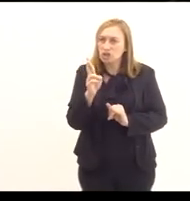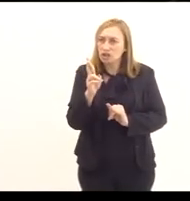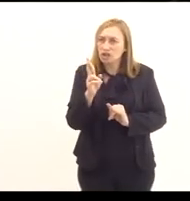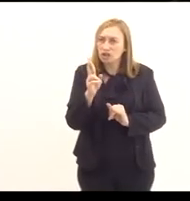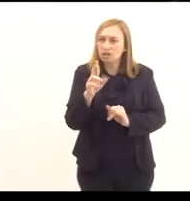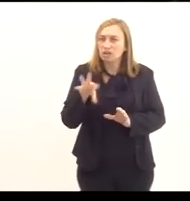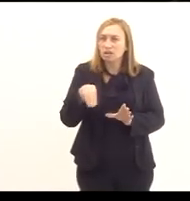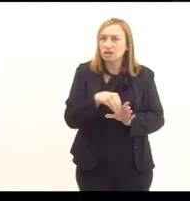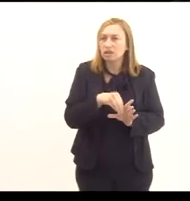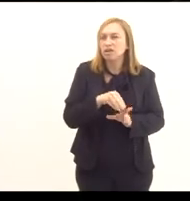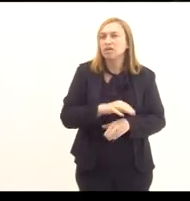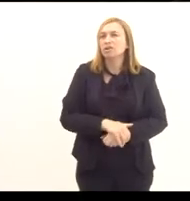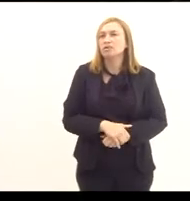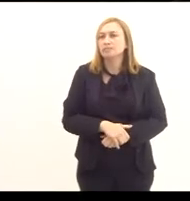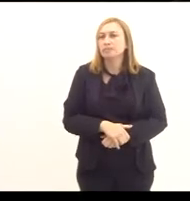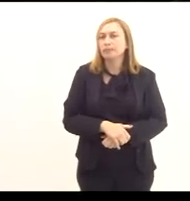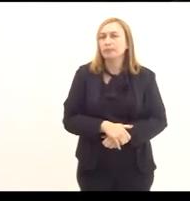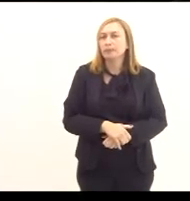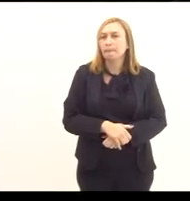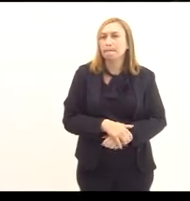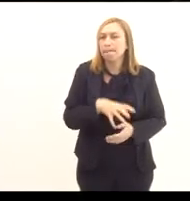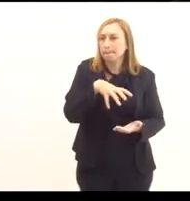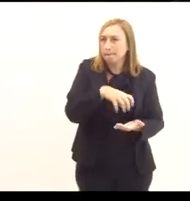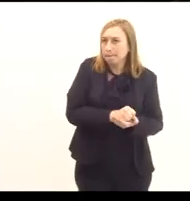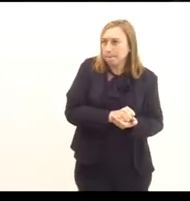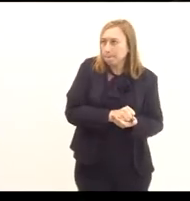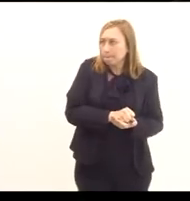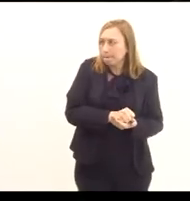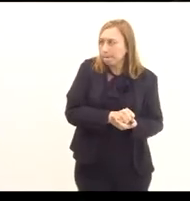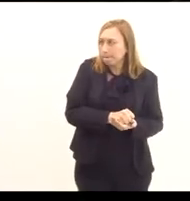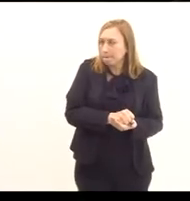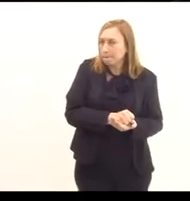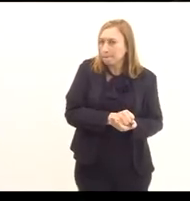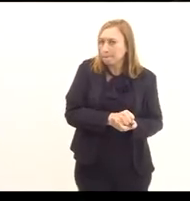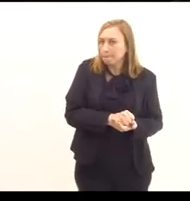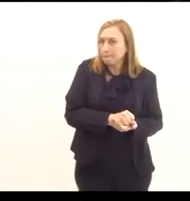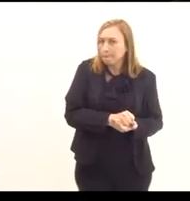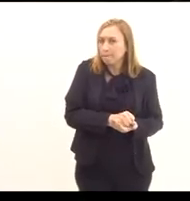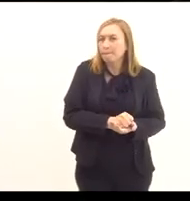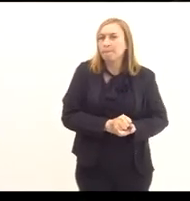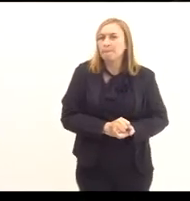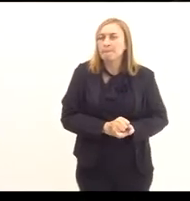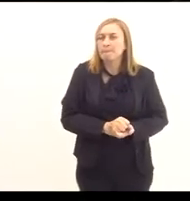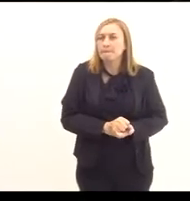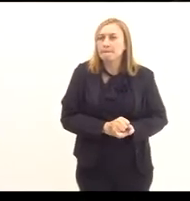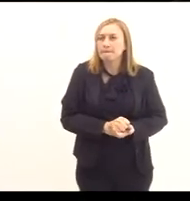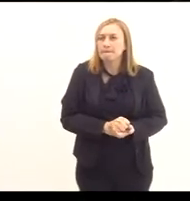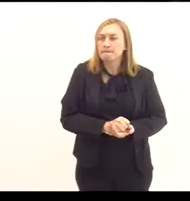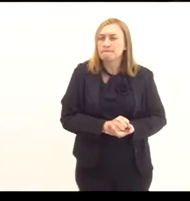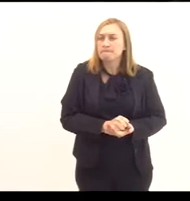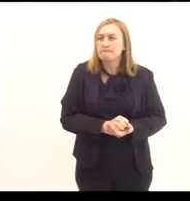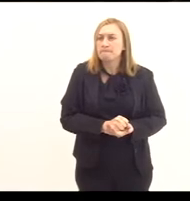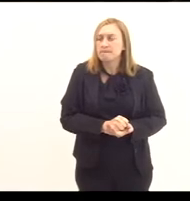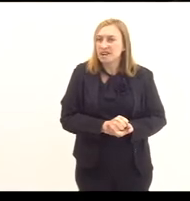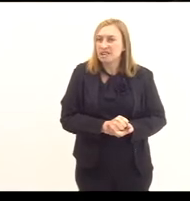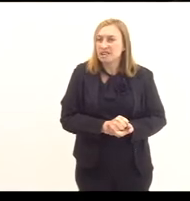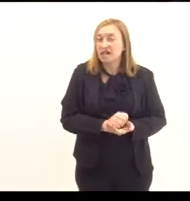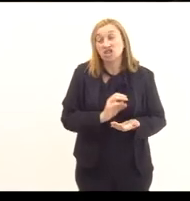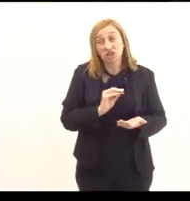complementados o cadastro muito incompleto